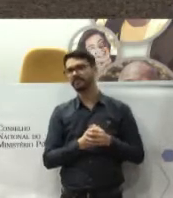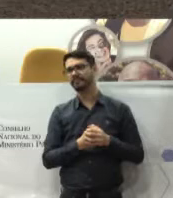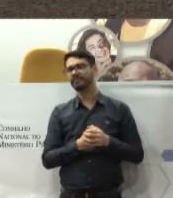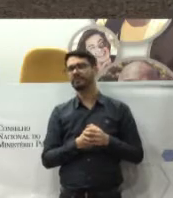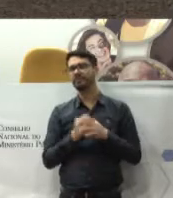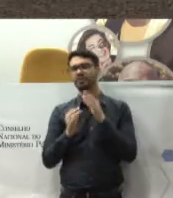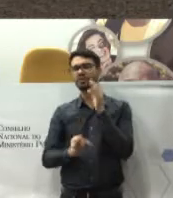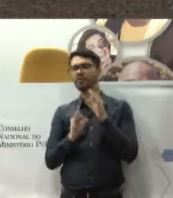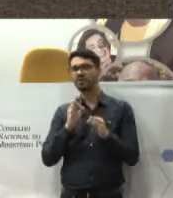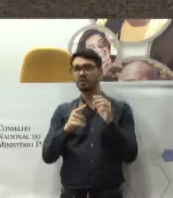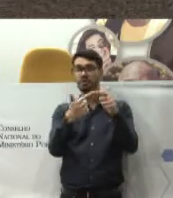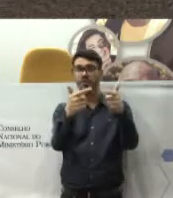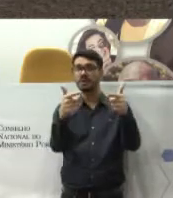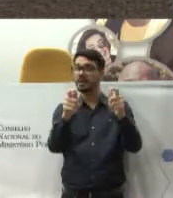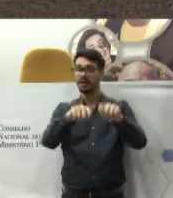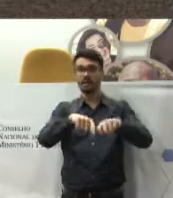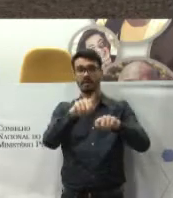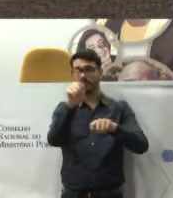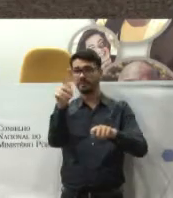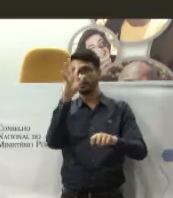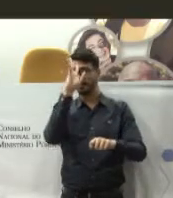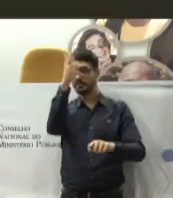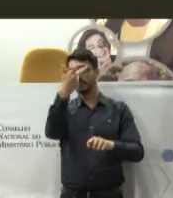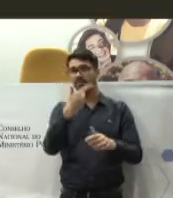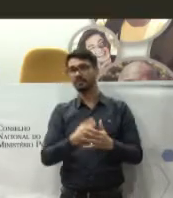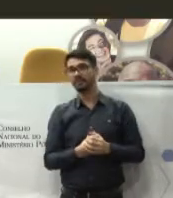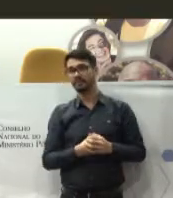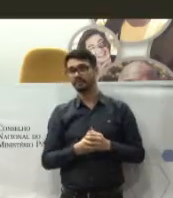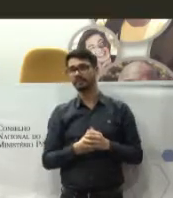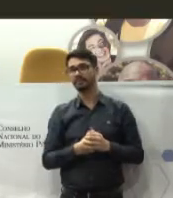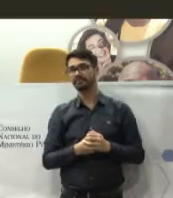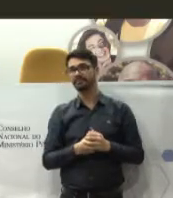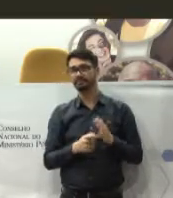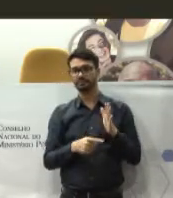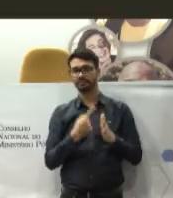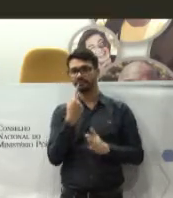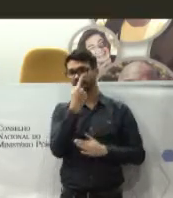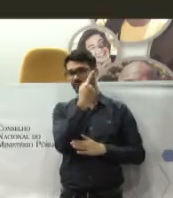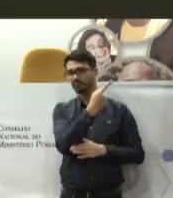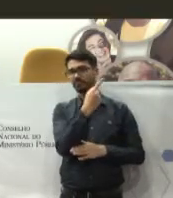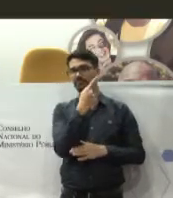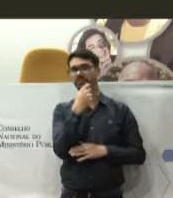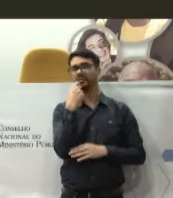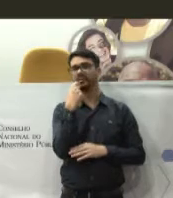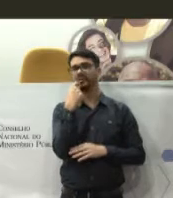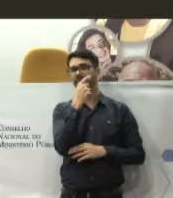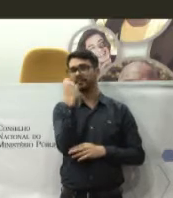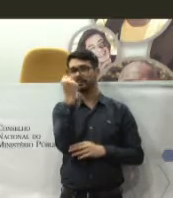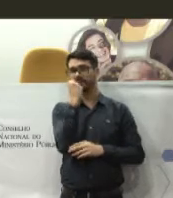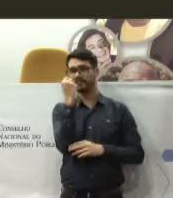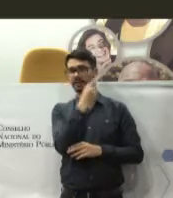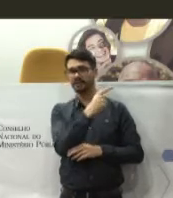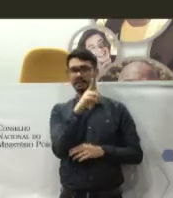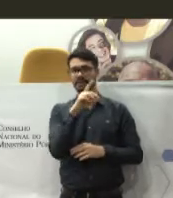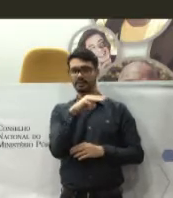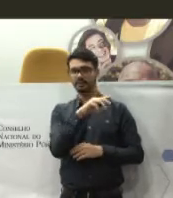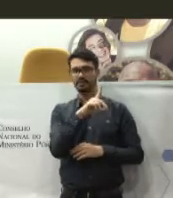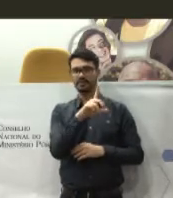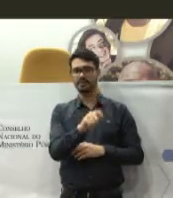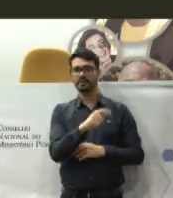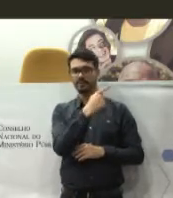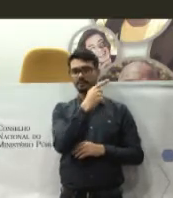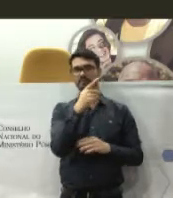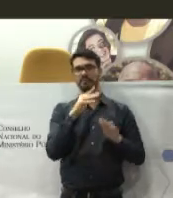judiciário não tem nem capacidade institucional para isso. O primeiro risco da atuação judicial nas demandas estruturais,